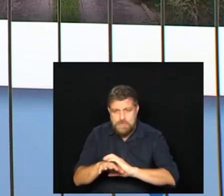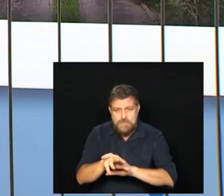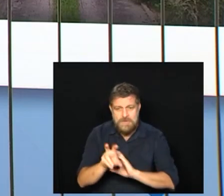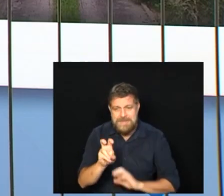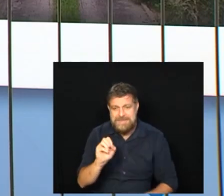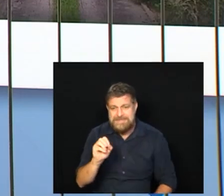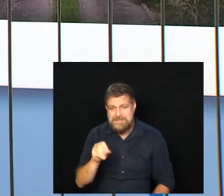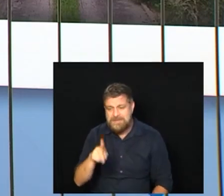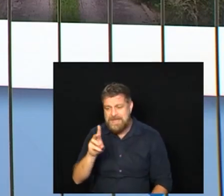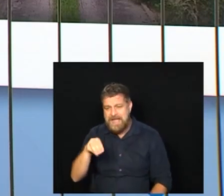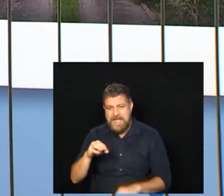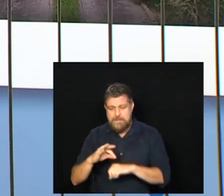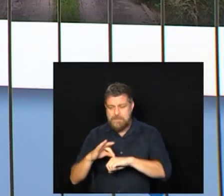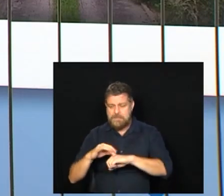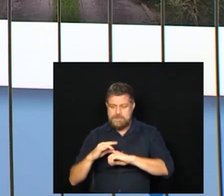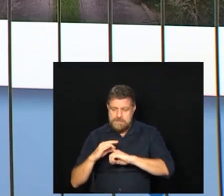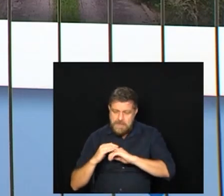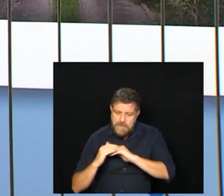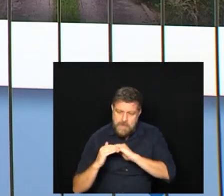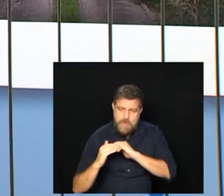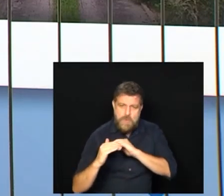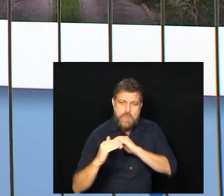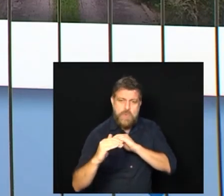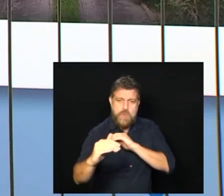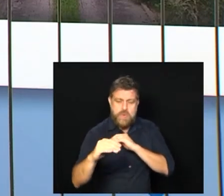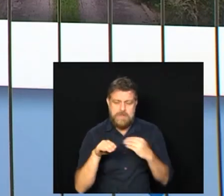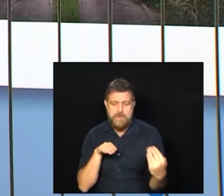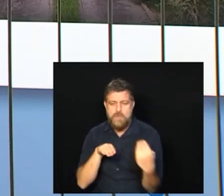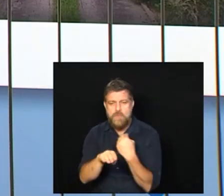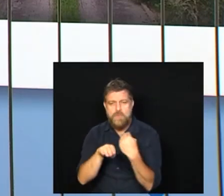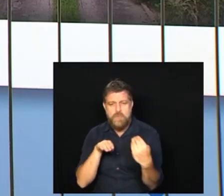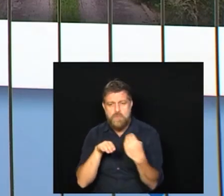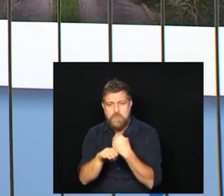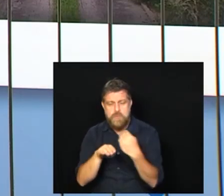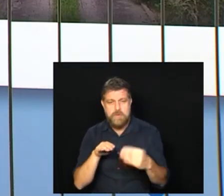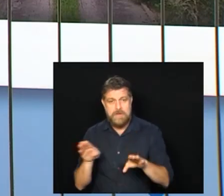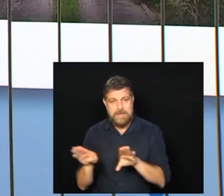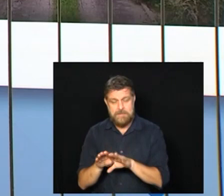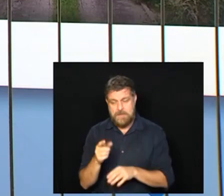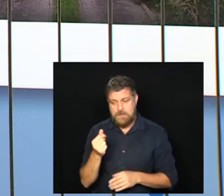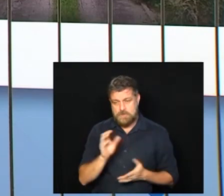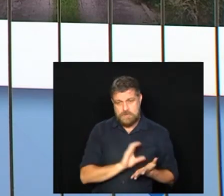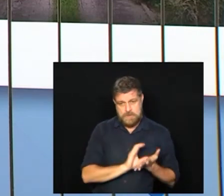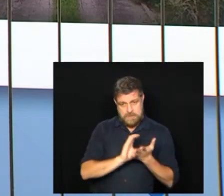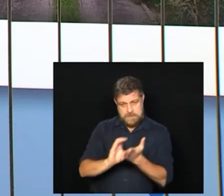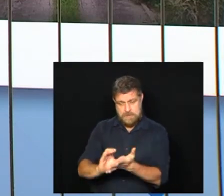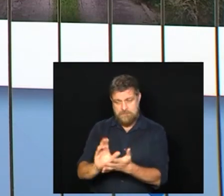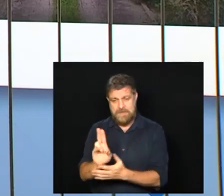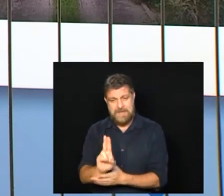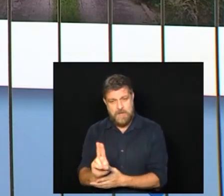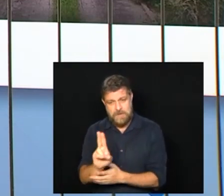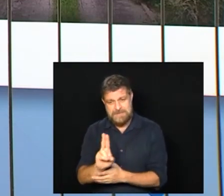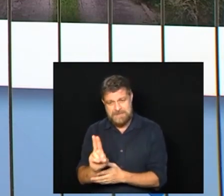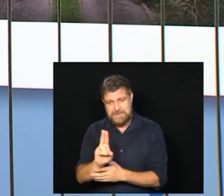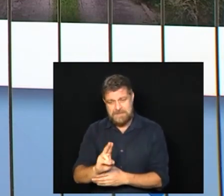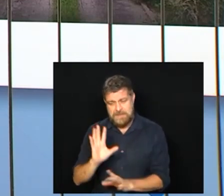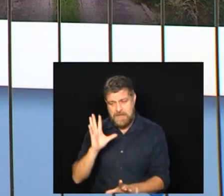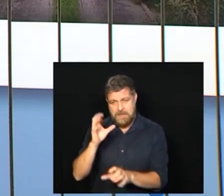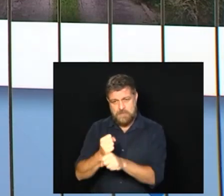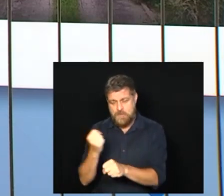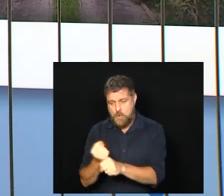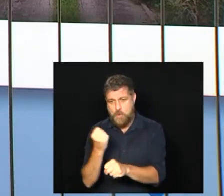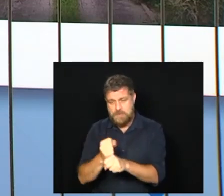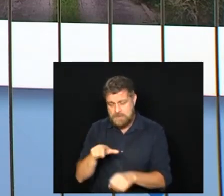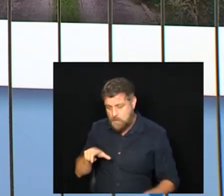50 quilômetros de pavimentação de vias. Além disso, os recursos serão utilizados na conclusão das obras